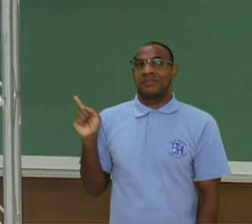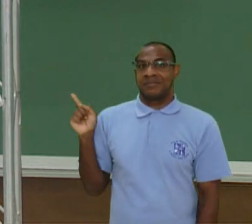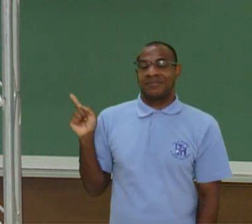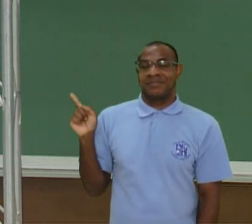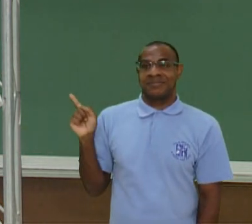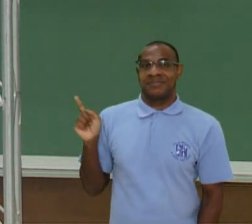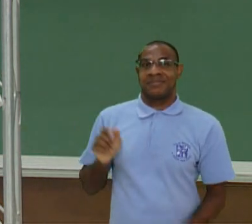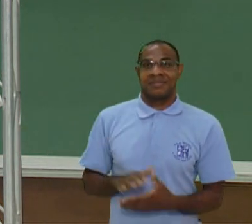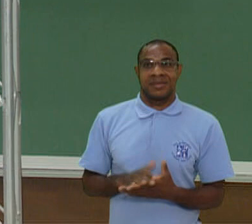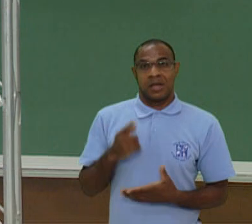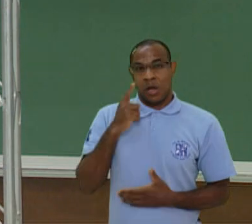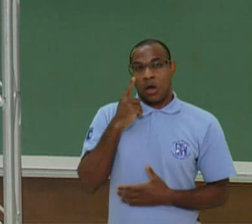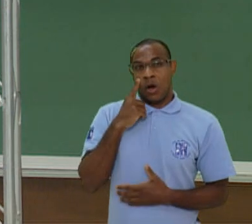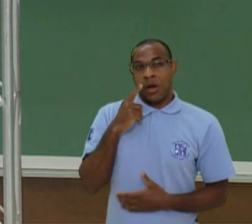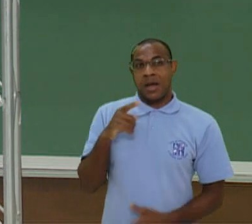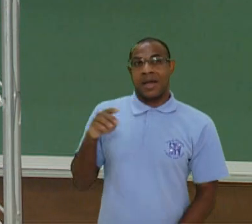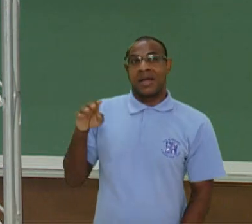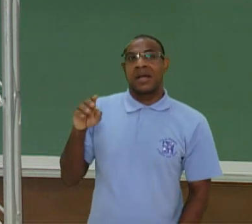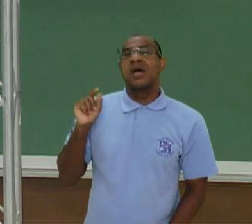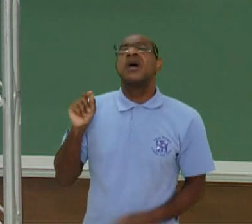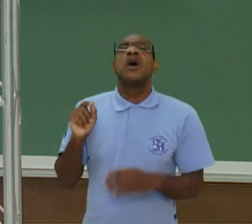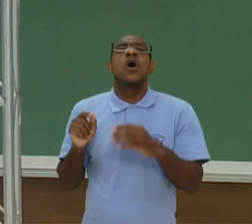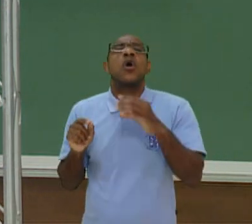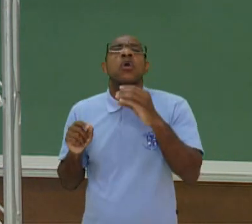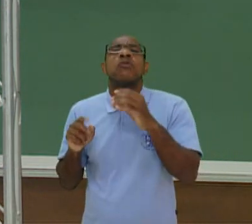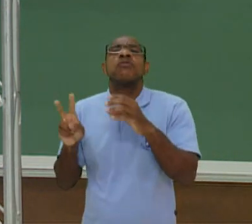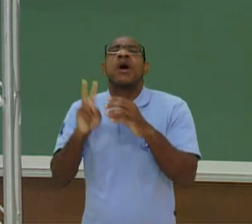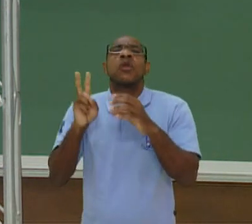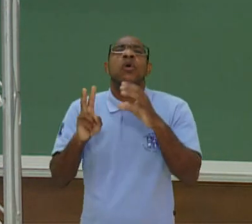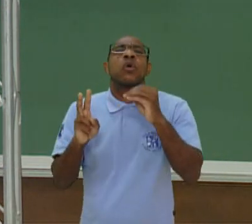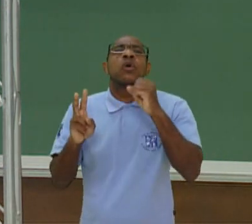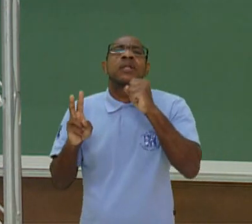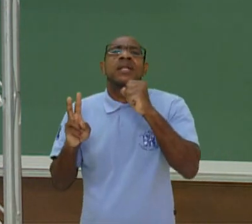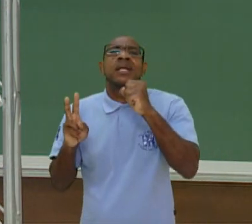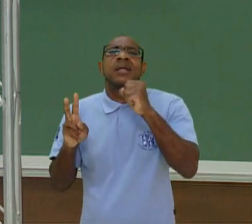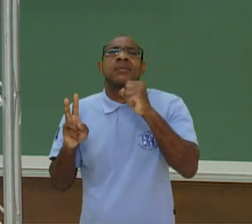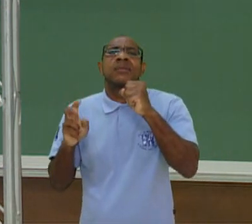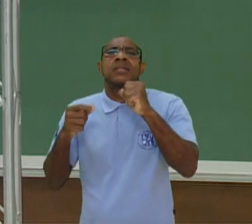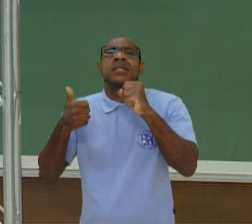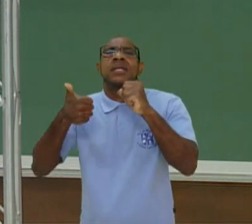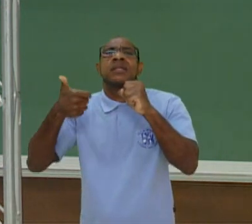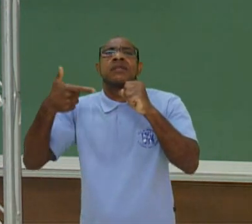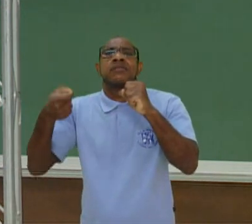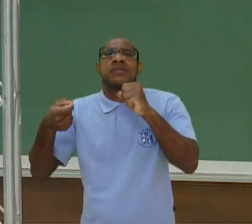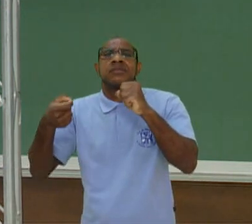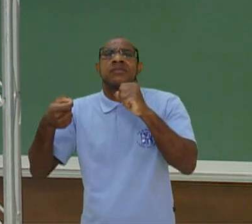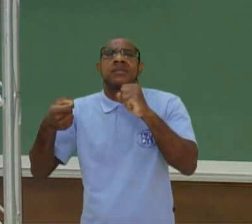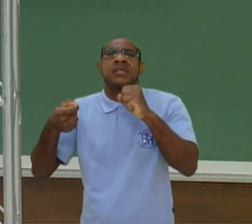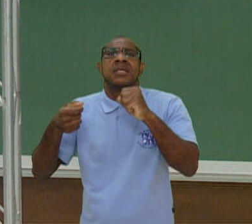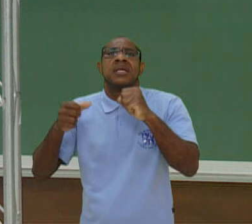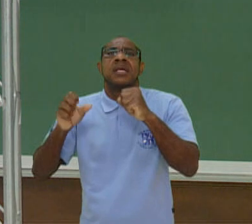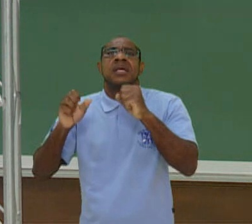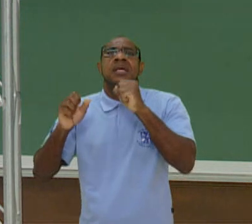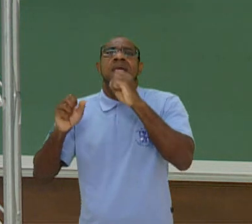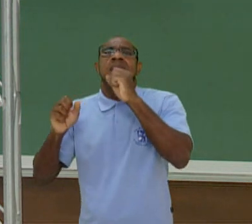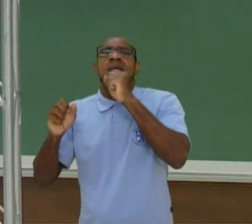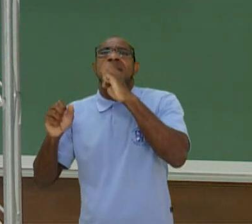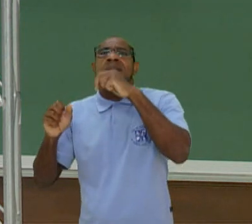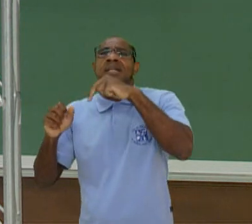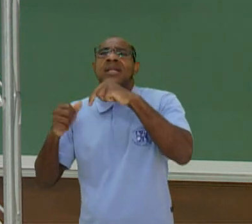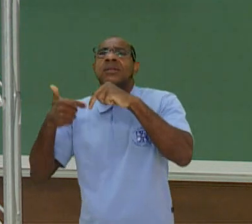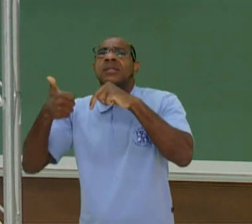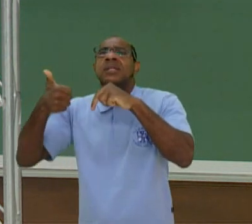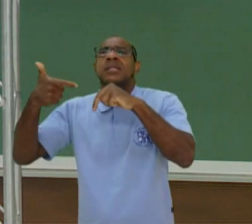fazendo. Vamos ver na tabela quem é o valor do cosseno de 120, quem é o seno de 120. Professor, eu não vou olhar na tabela. Não